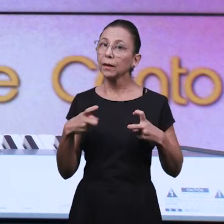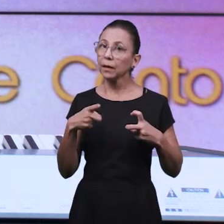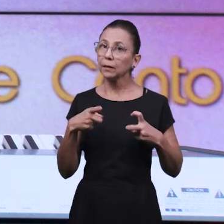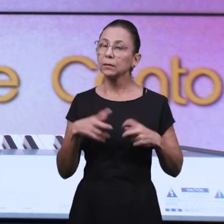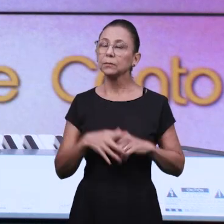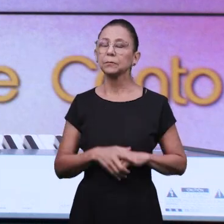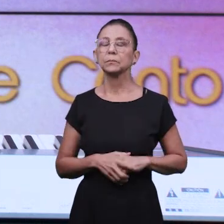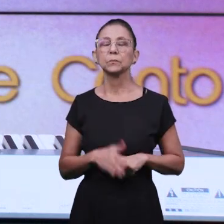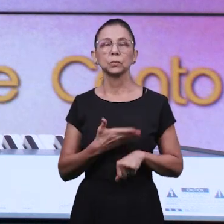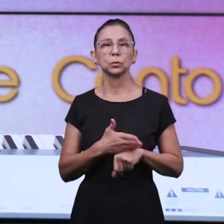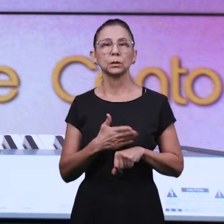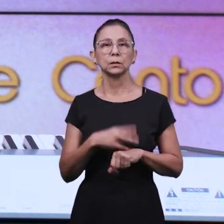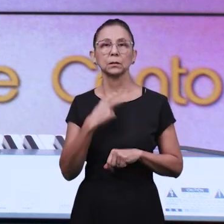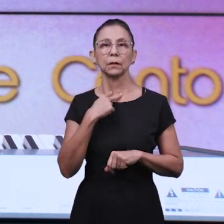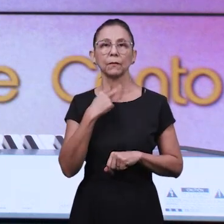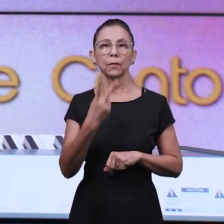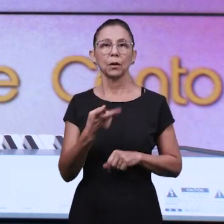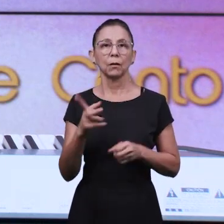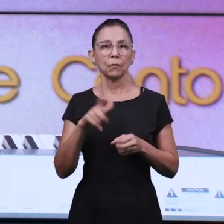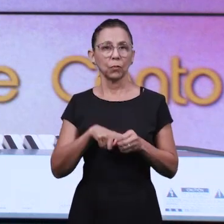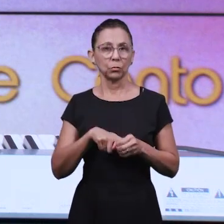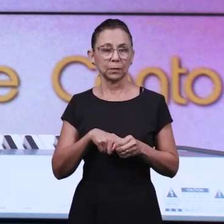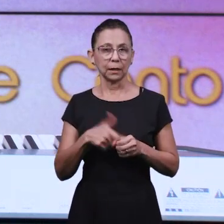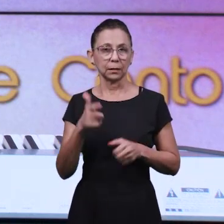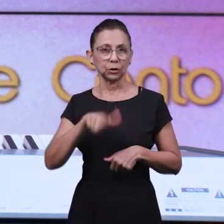vocal. Nós vamos voltar?